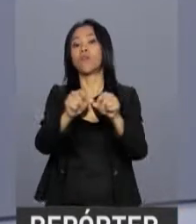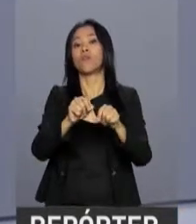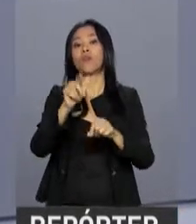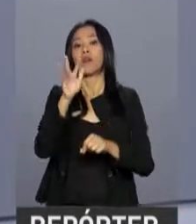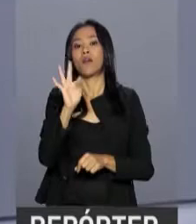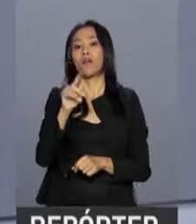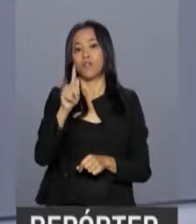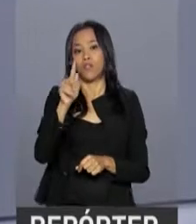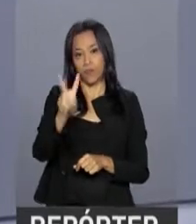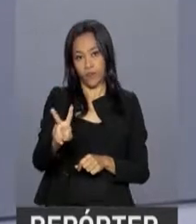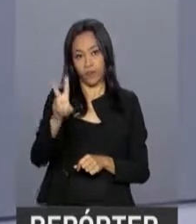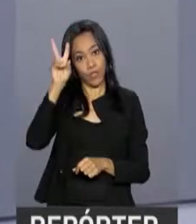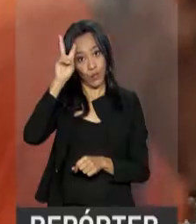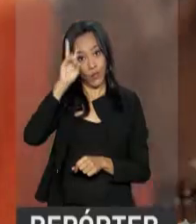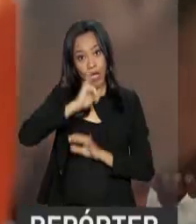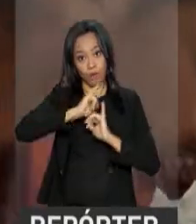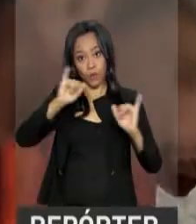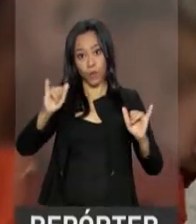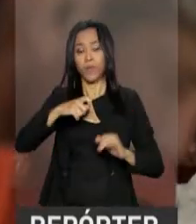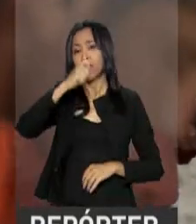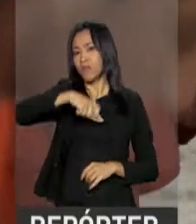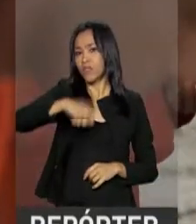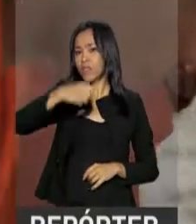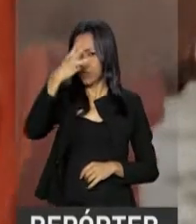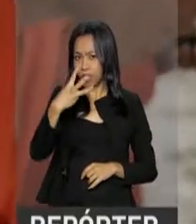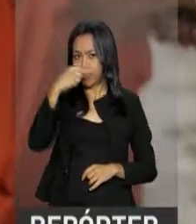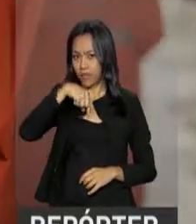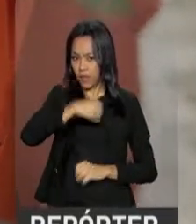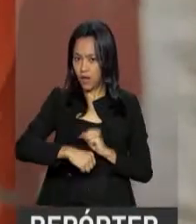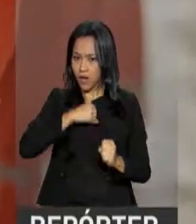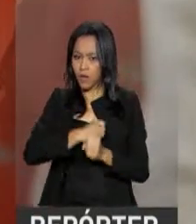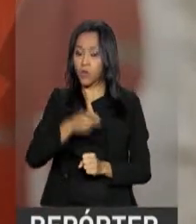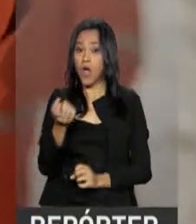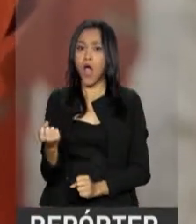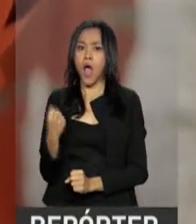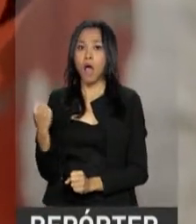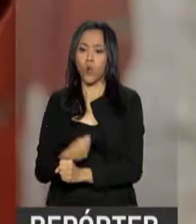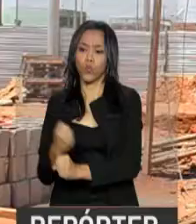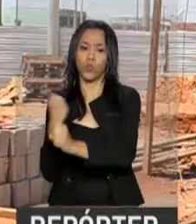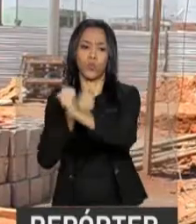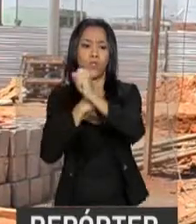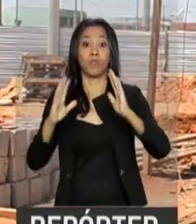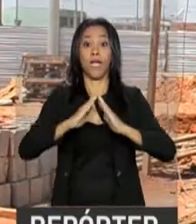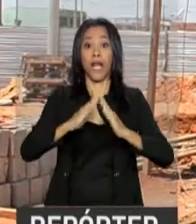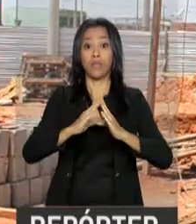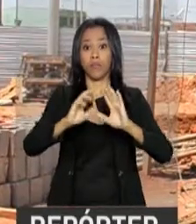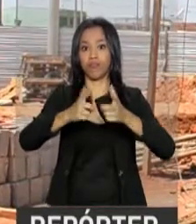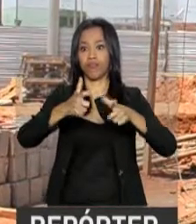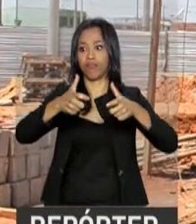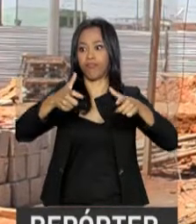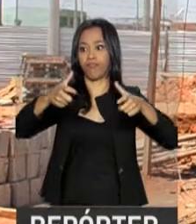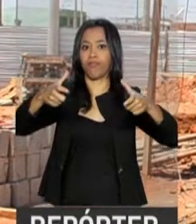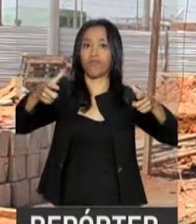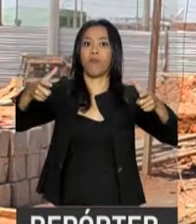nesta segunda feira nos primeiros três meses do ano o índice de edificações residenciais foi o que mais contribuiu para o aumento